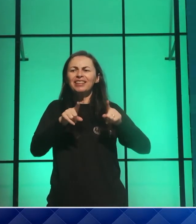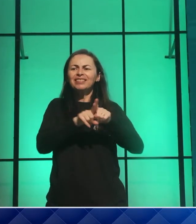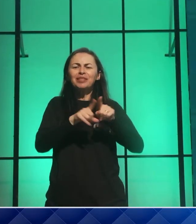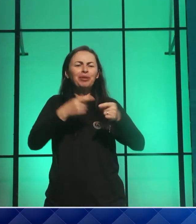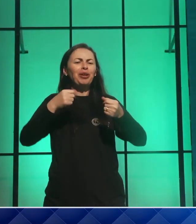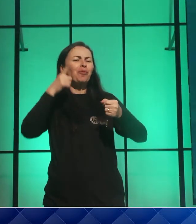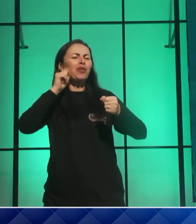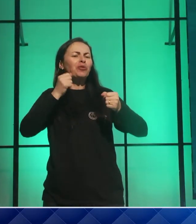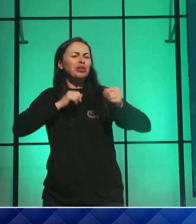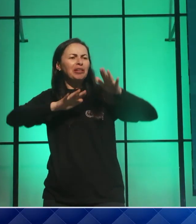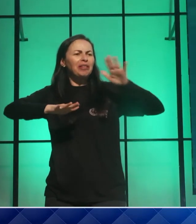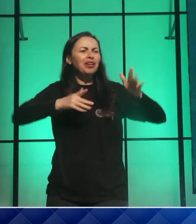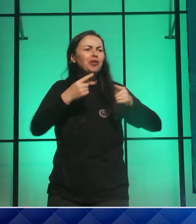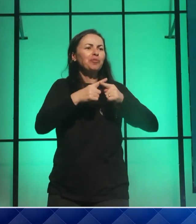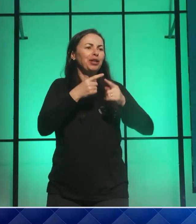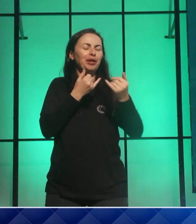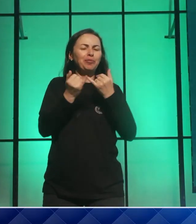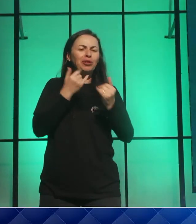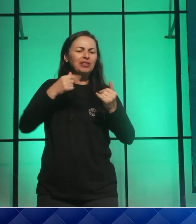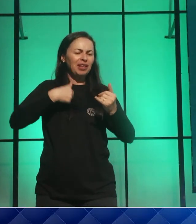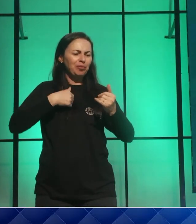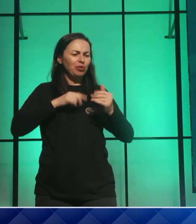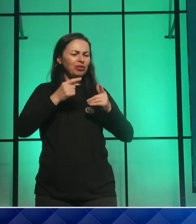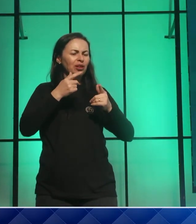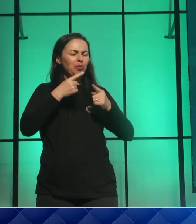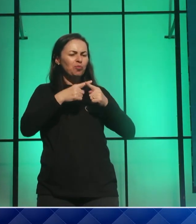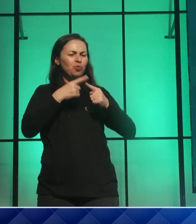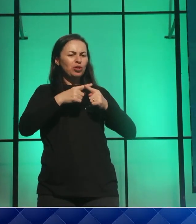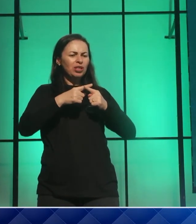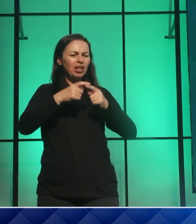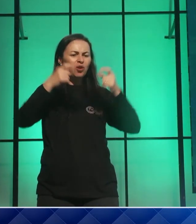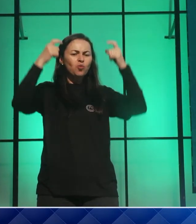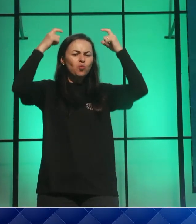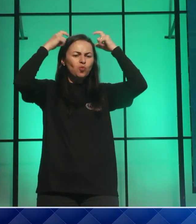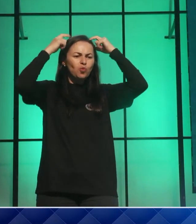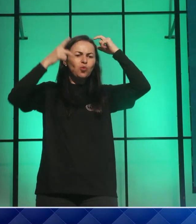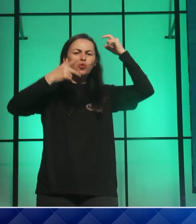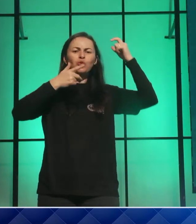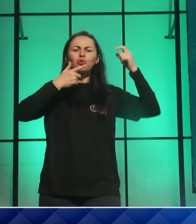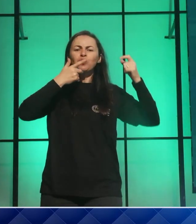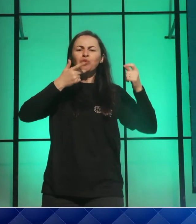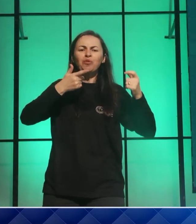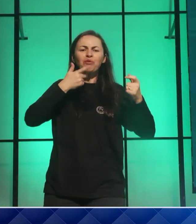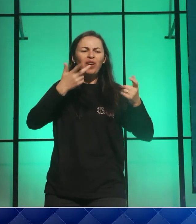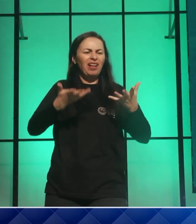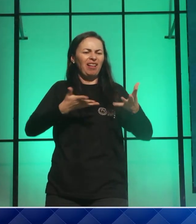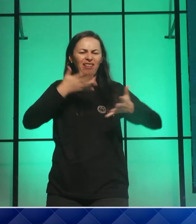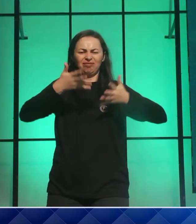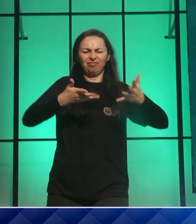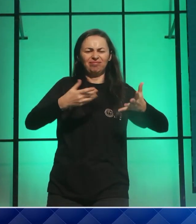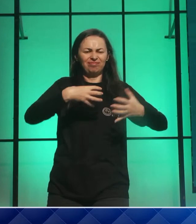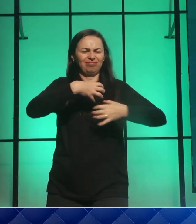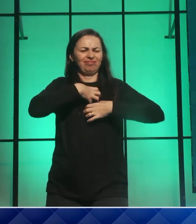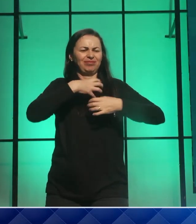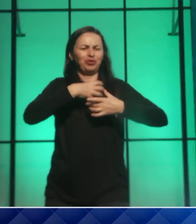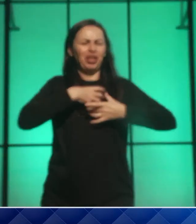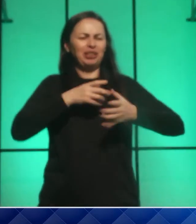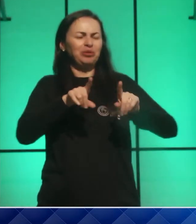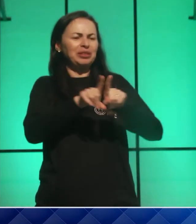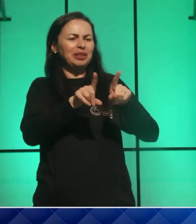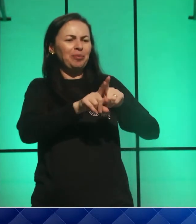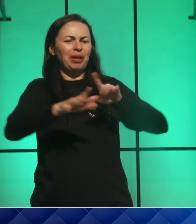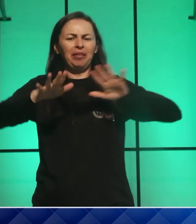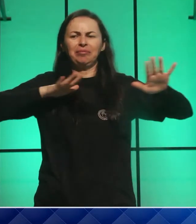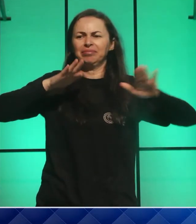um ser humano e lutar Kung Fu, você está usando antropomorfismo. Então,